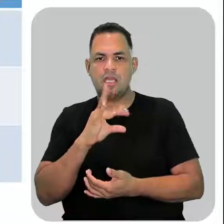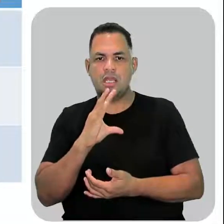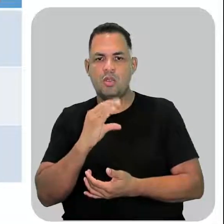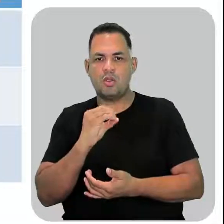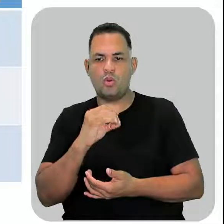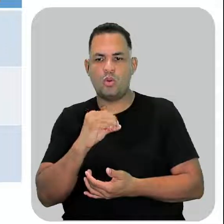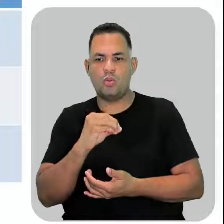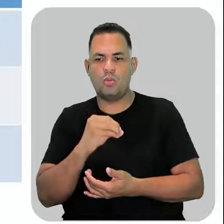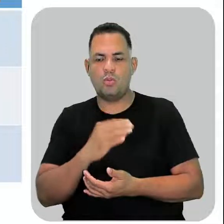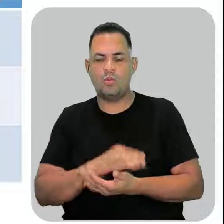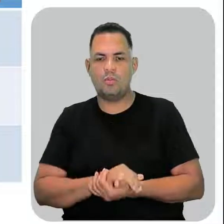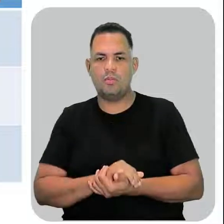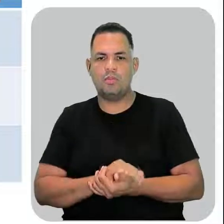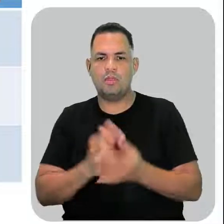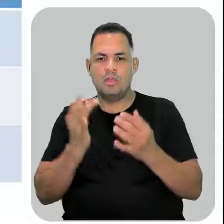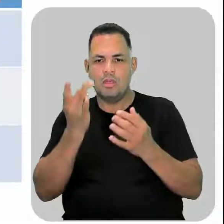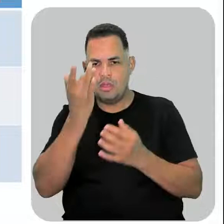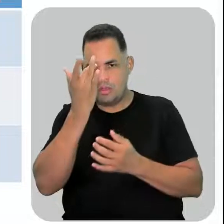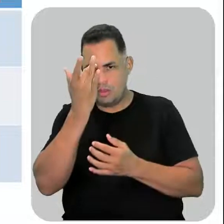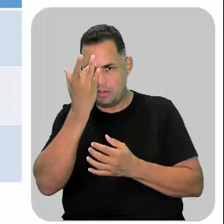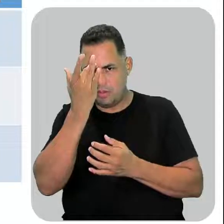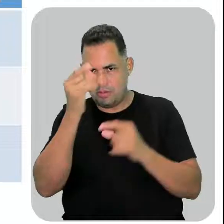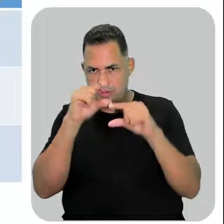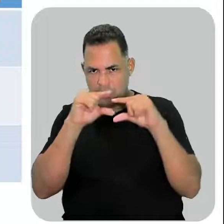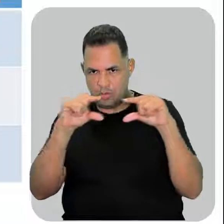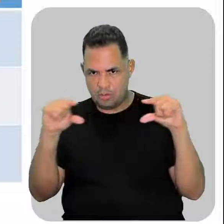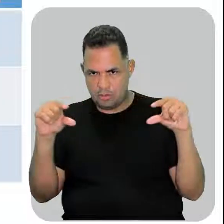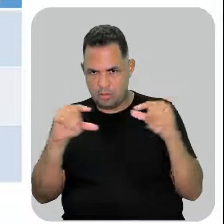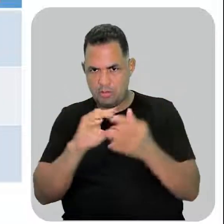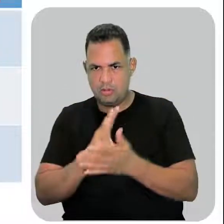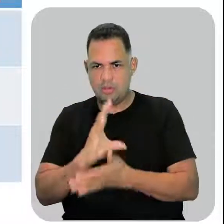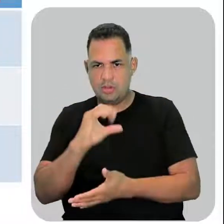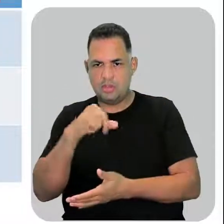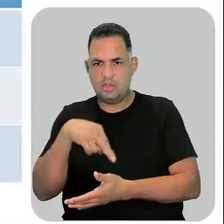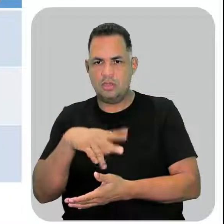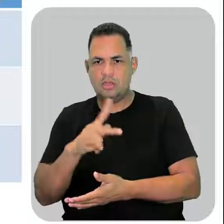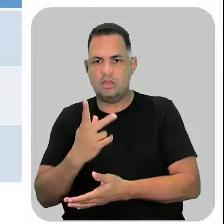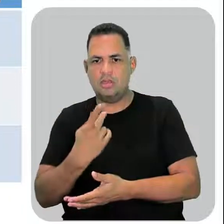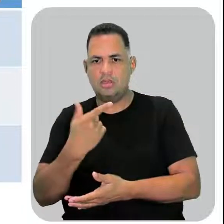A fórmula geral vai ser